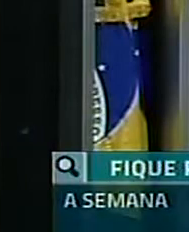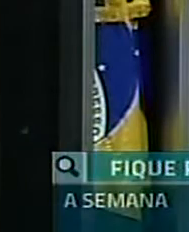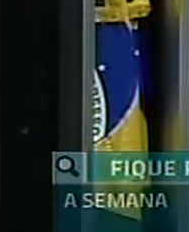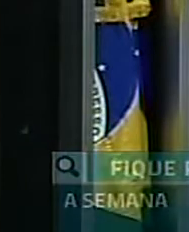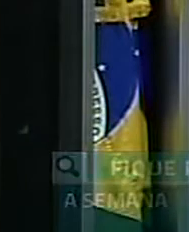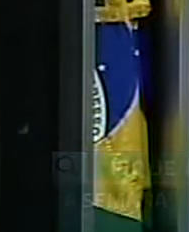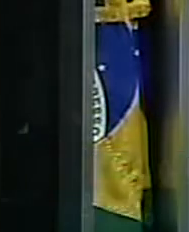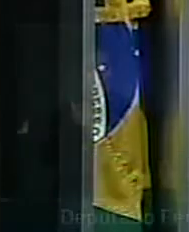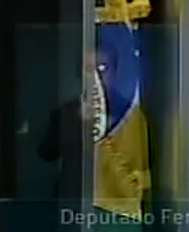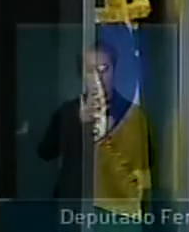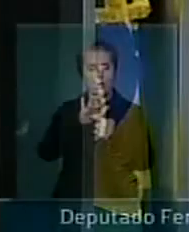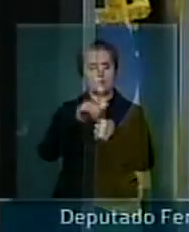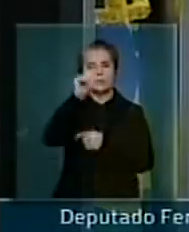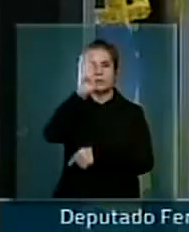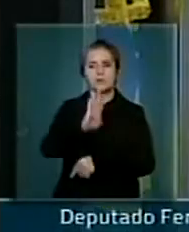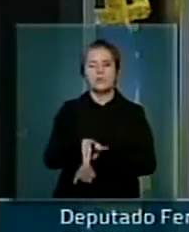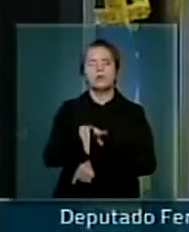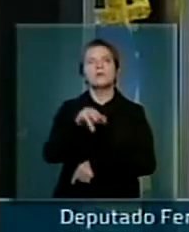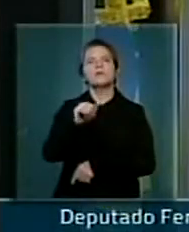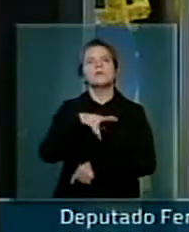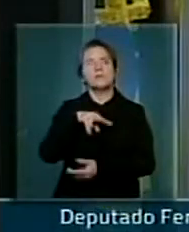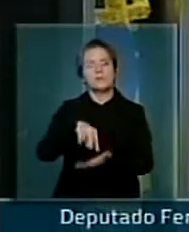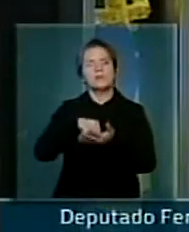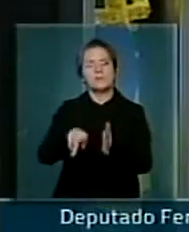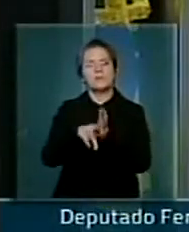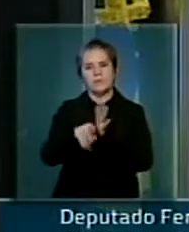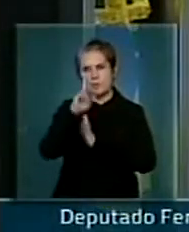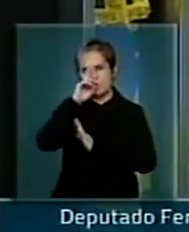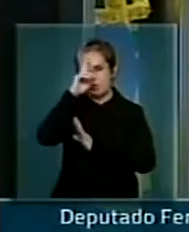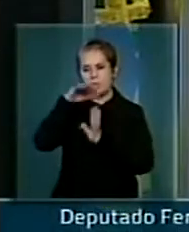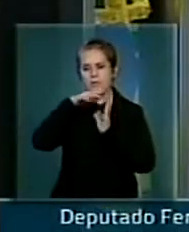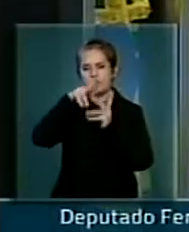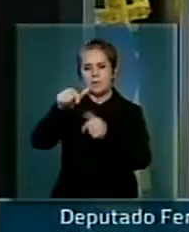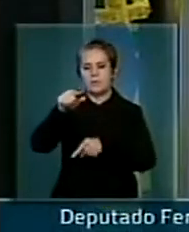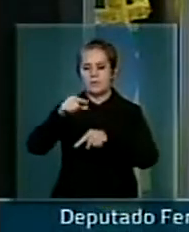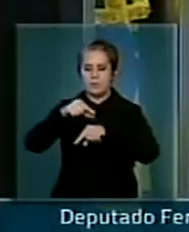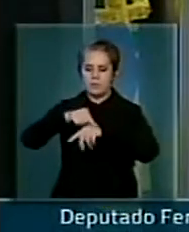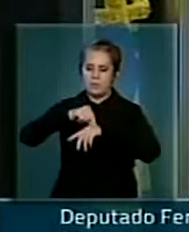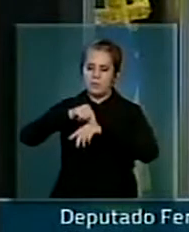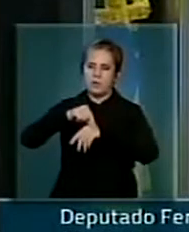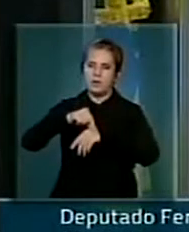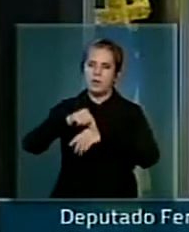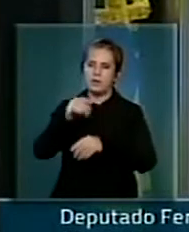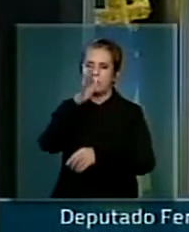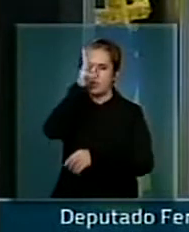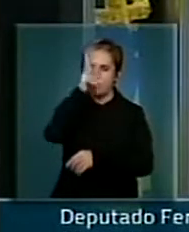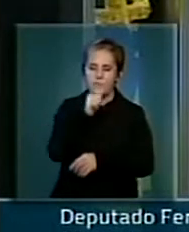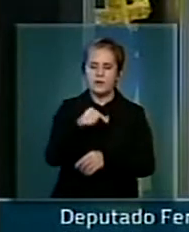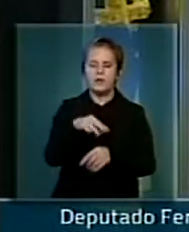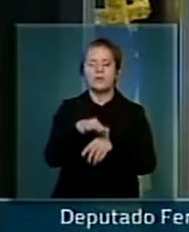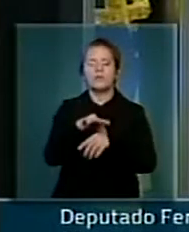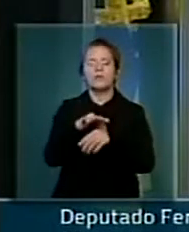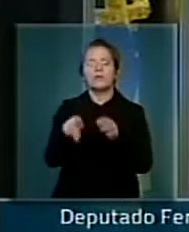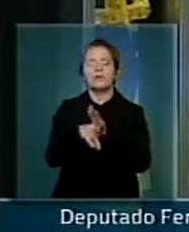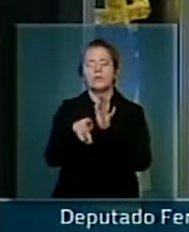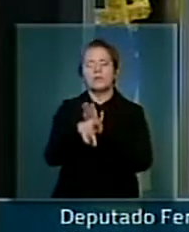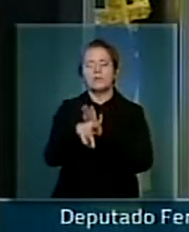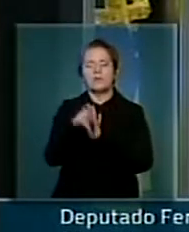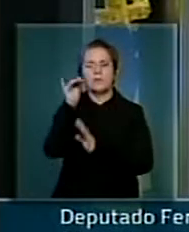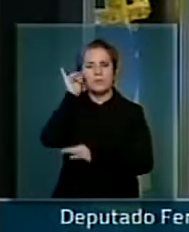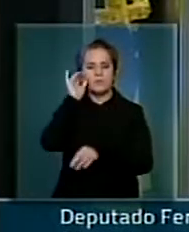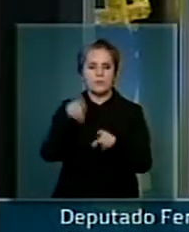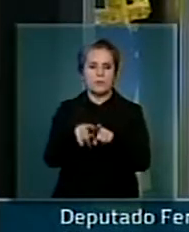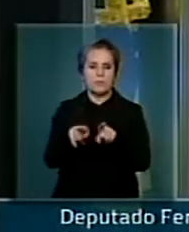revelam ainda que o Brasil deverá manter a liderança mundial na produção de carne de frango e bovino,